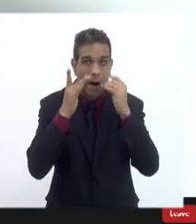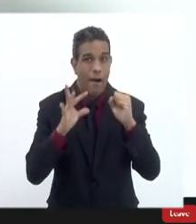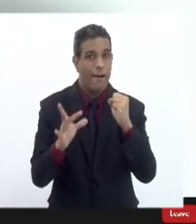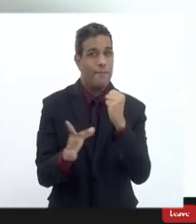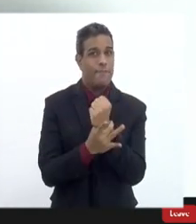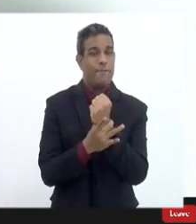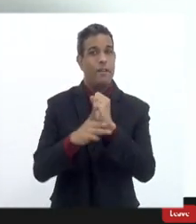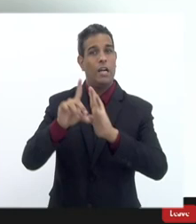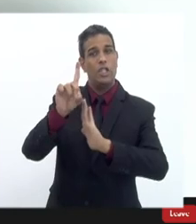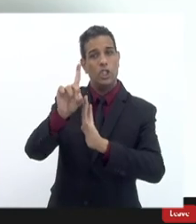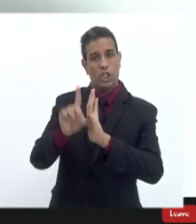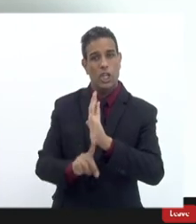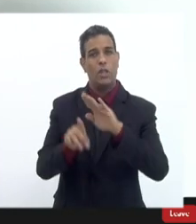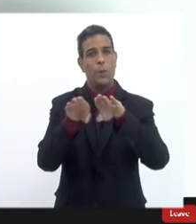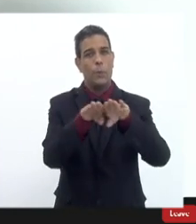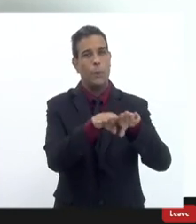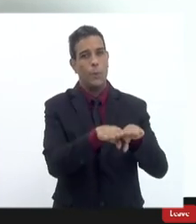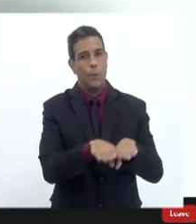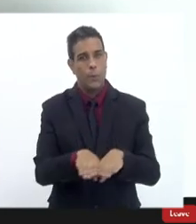direito, a retomada segura